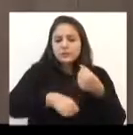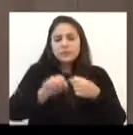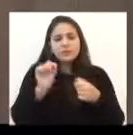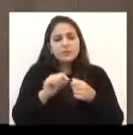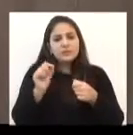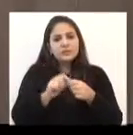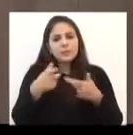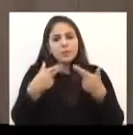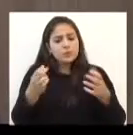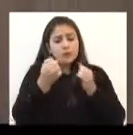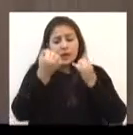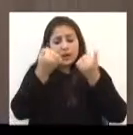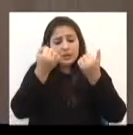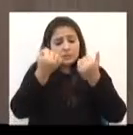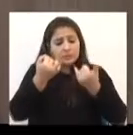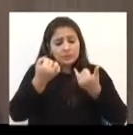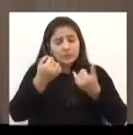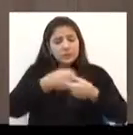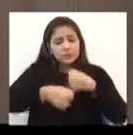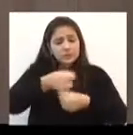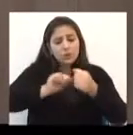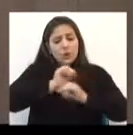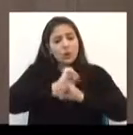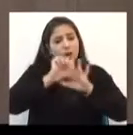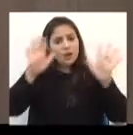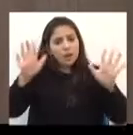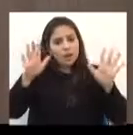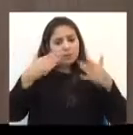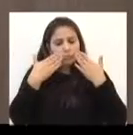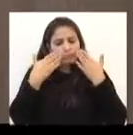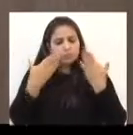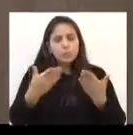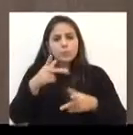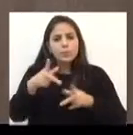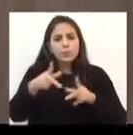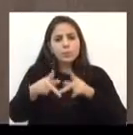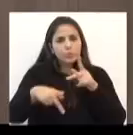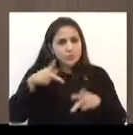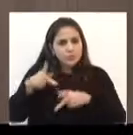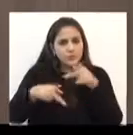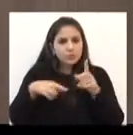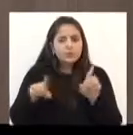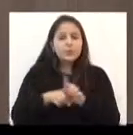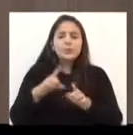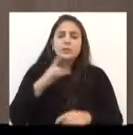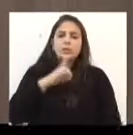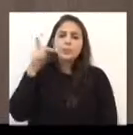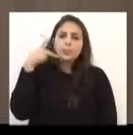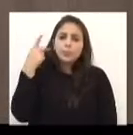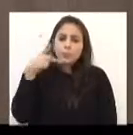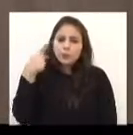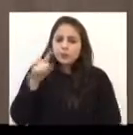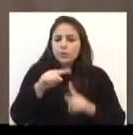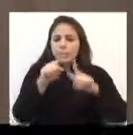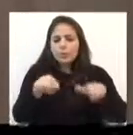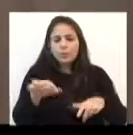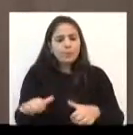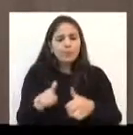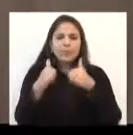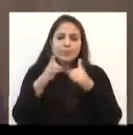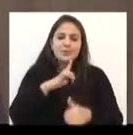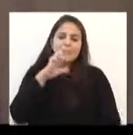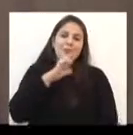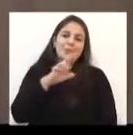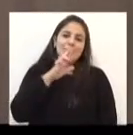administração enxuta, uma administração para a população, traçando políticas públicas cada vez melhores para dar um resultado